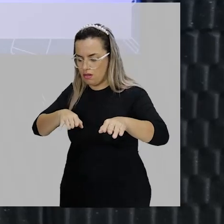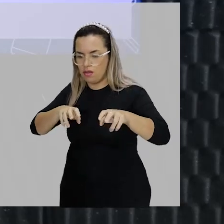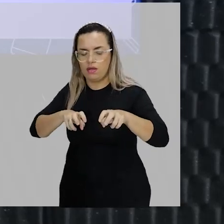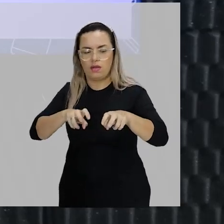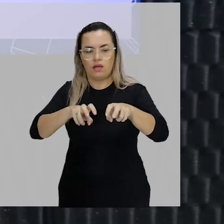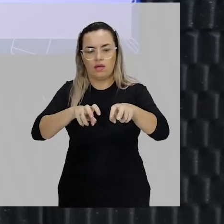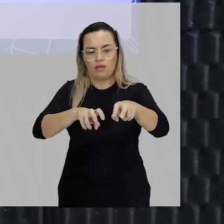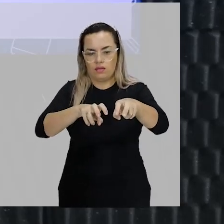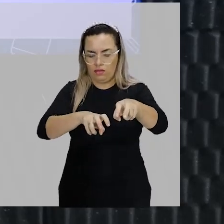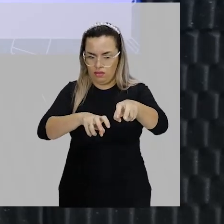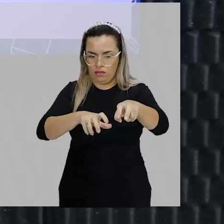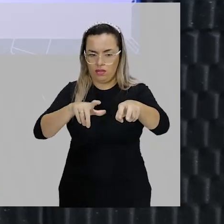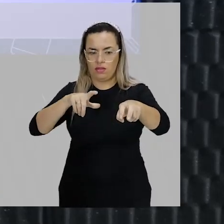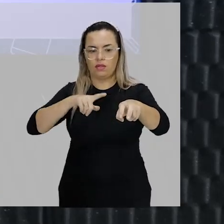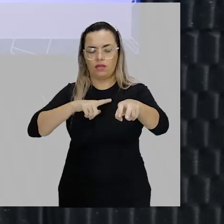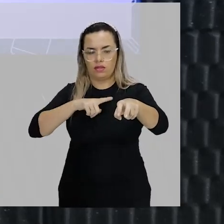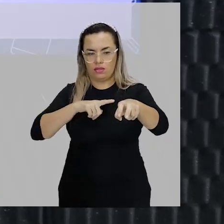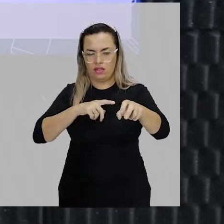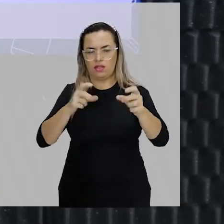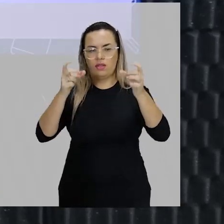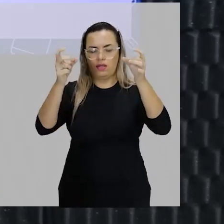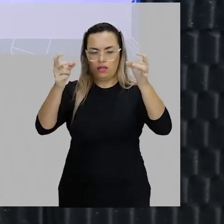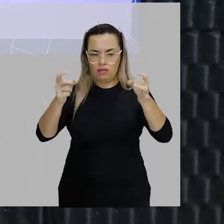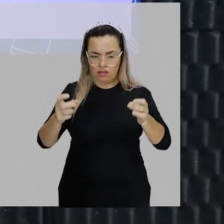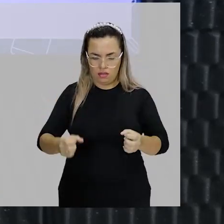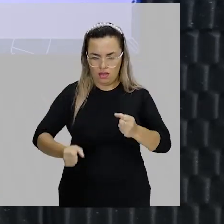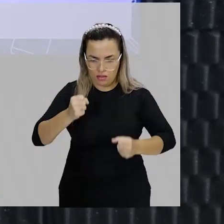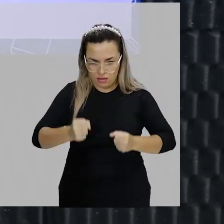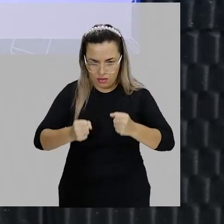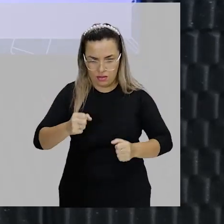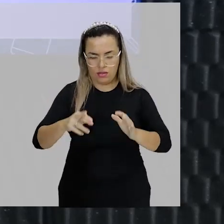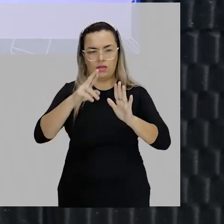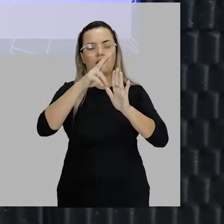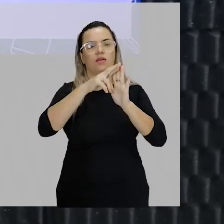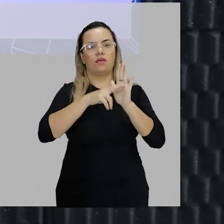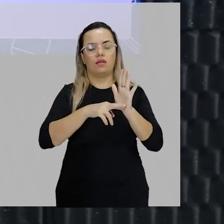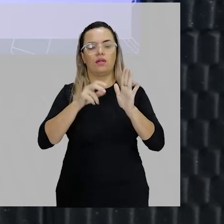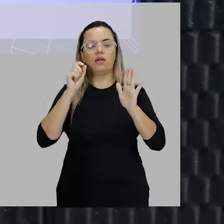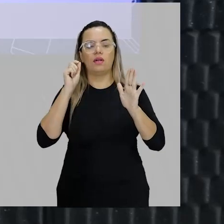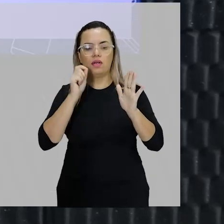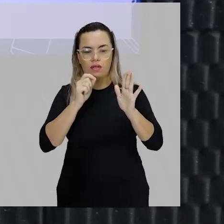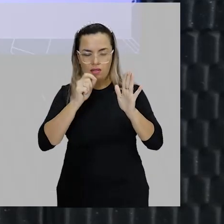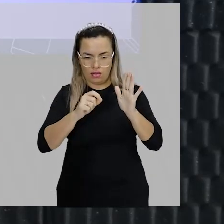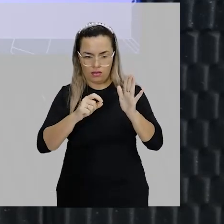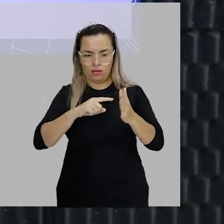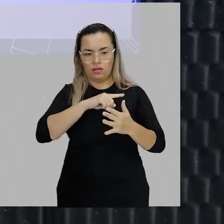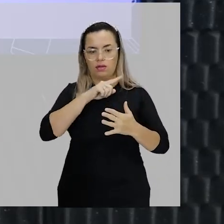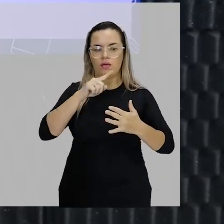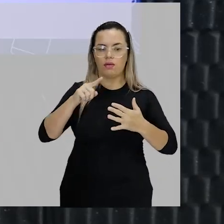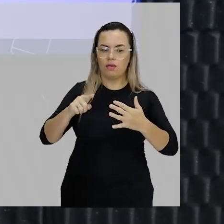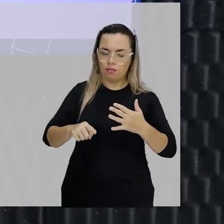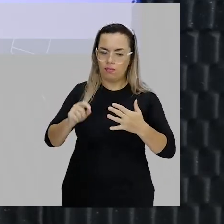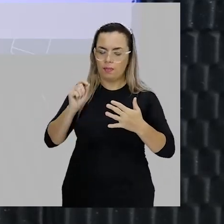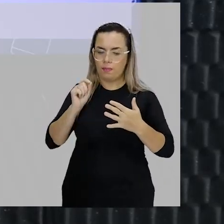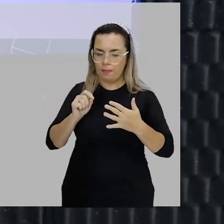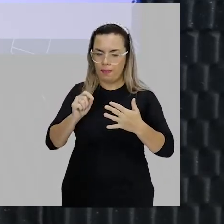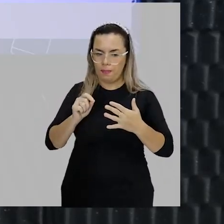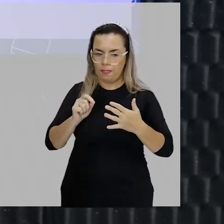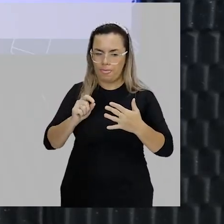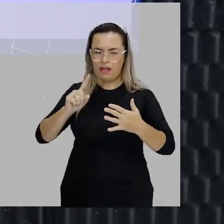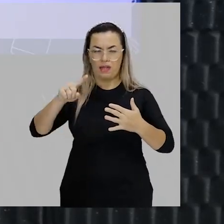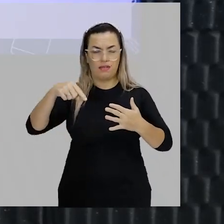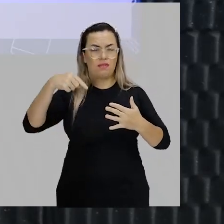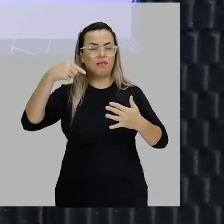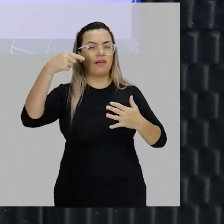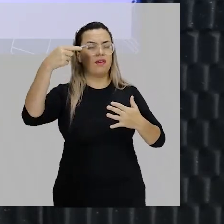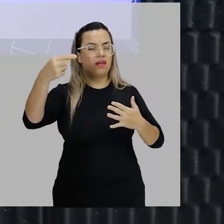algumas especificações dessas corridas, algumas regrinhas dessas modalidades. Vou falar para vocês na nossa